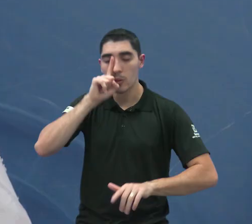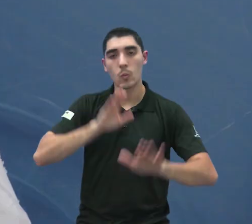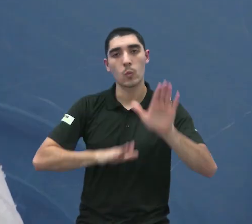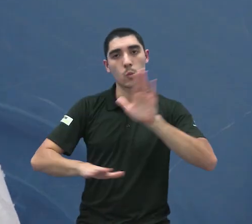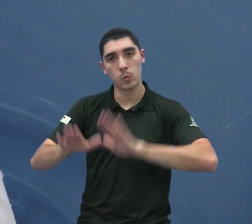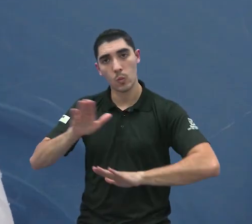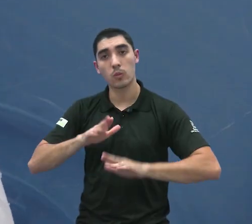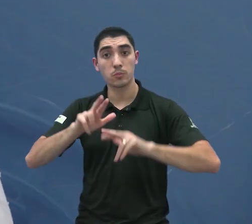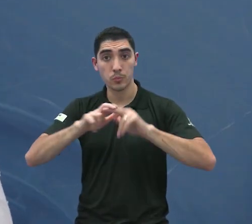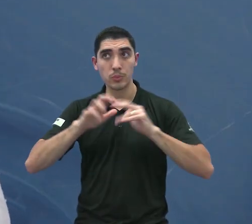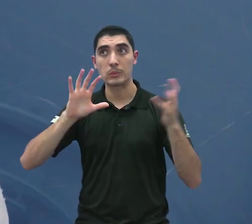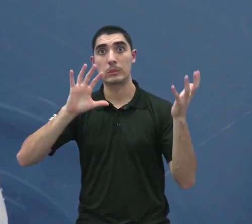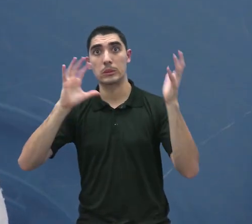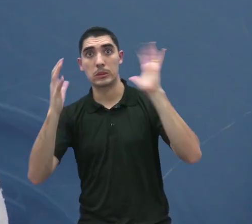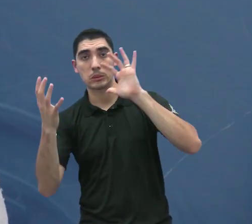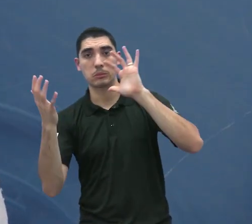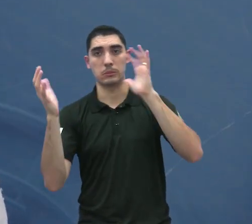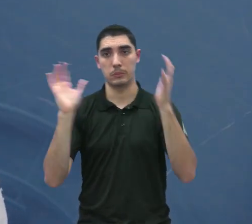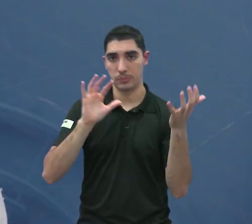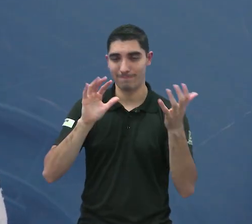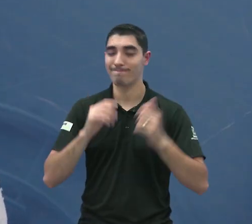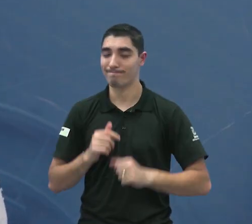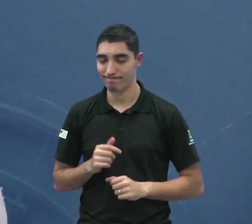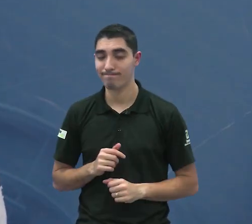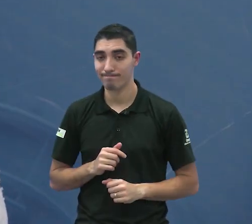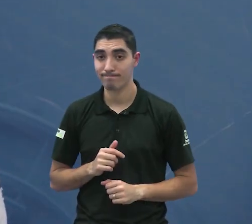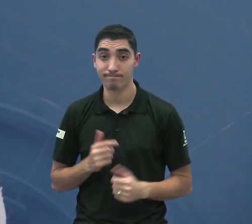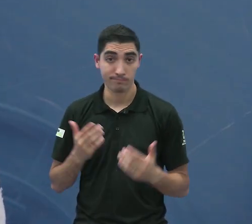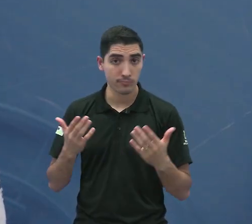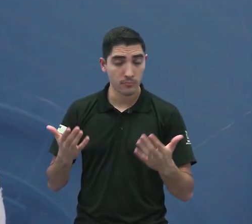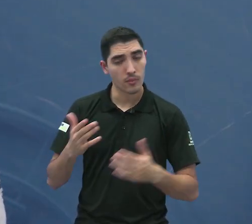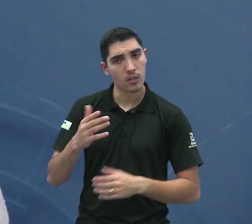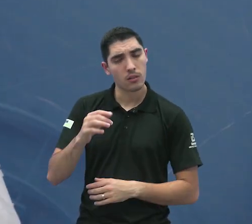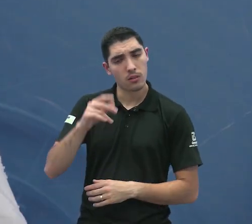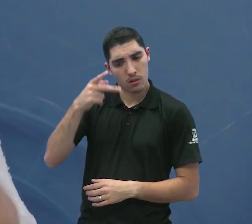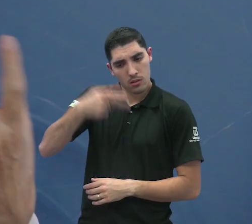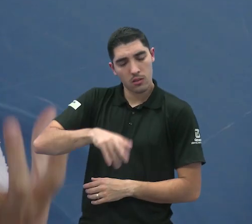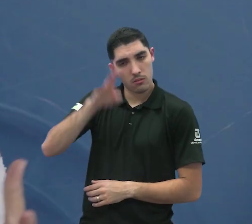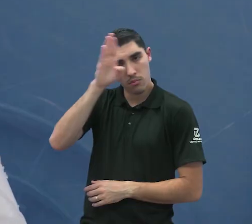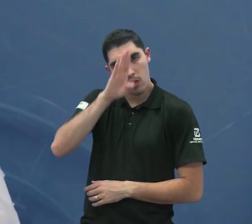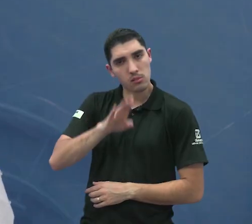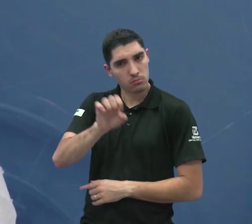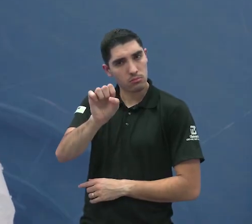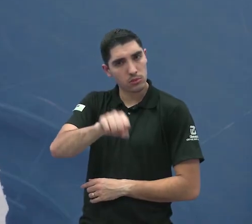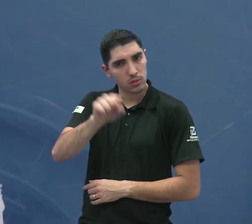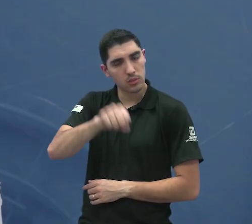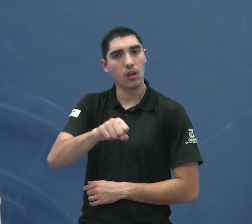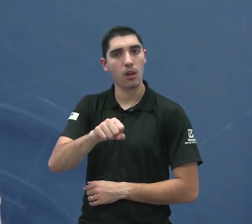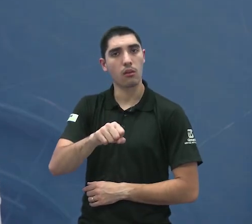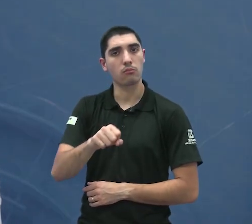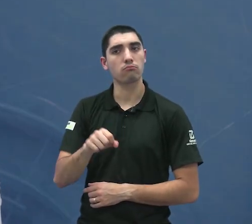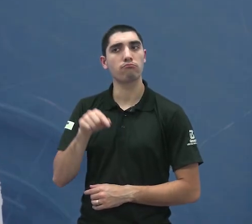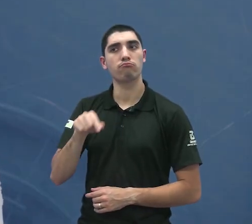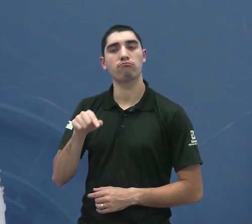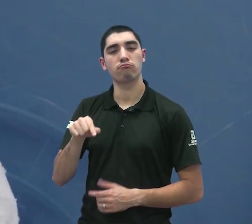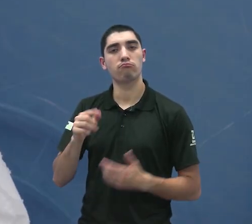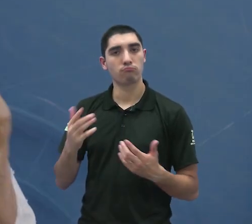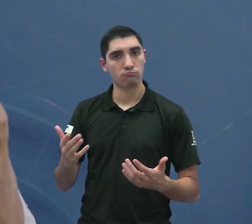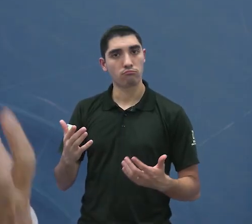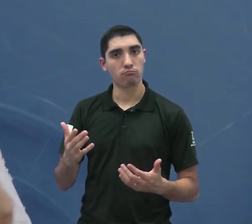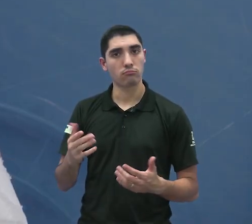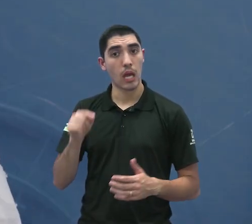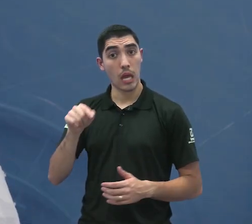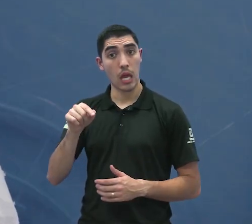esses acontecimentos, né? Então, sim, o Brasil ele tem essa... Ele está